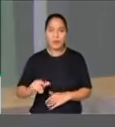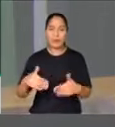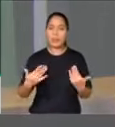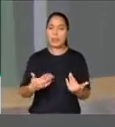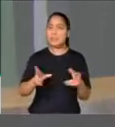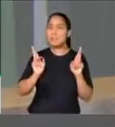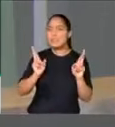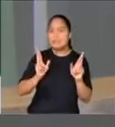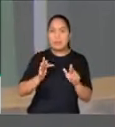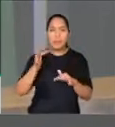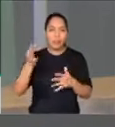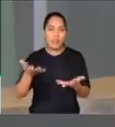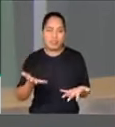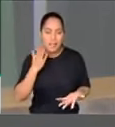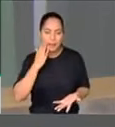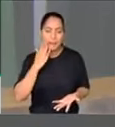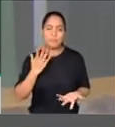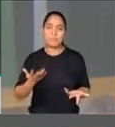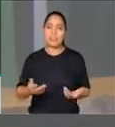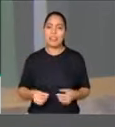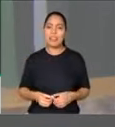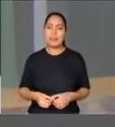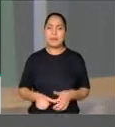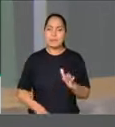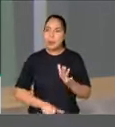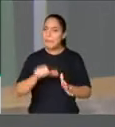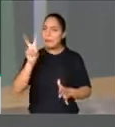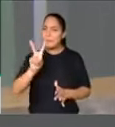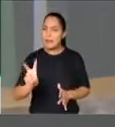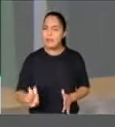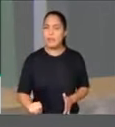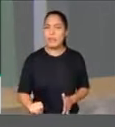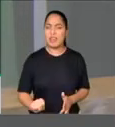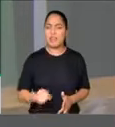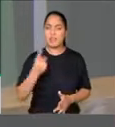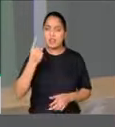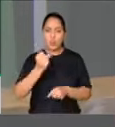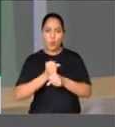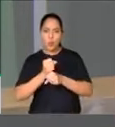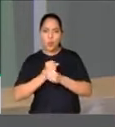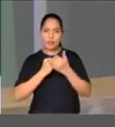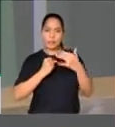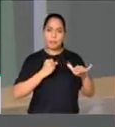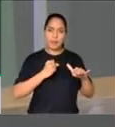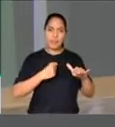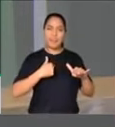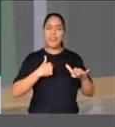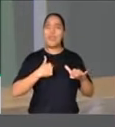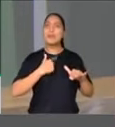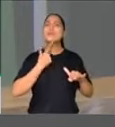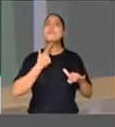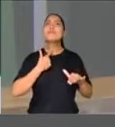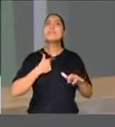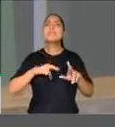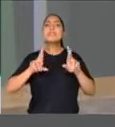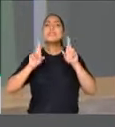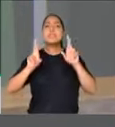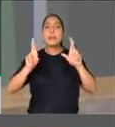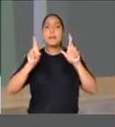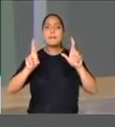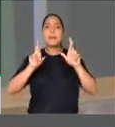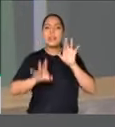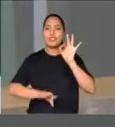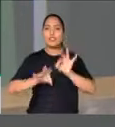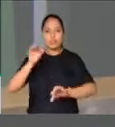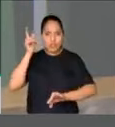expectativa. Mas eu tinha, pela primeira vez nesse um ano e meio, eu tinha esperança de que a justiça